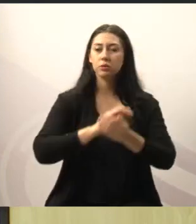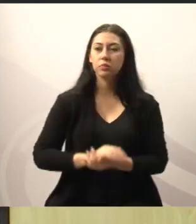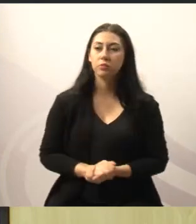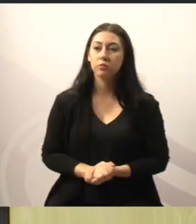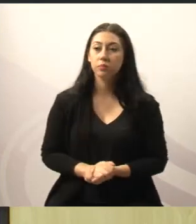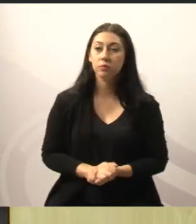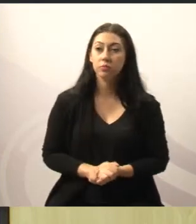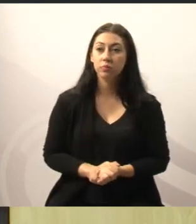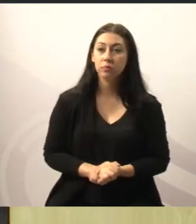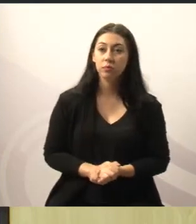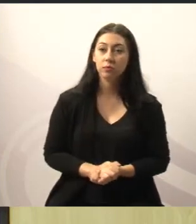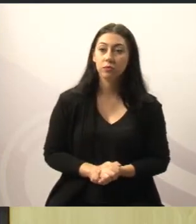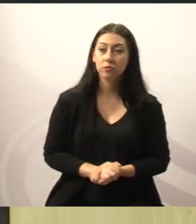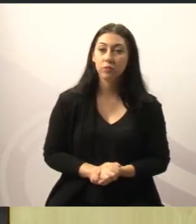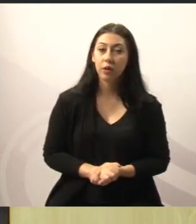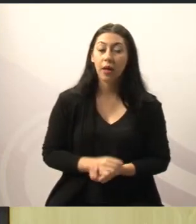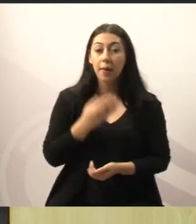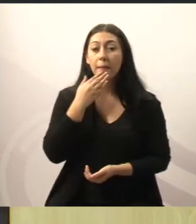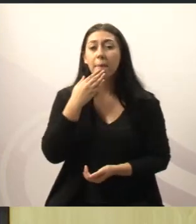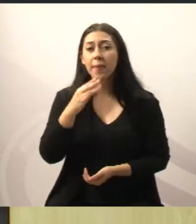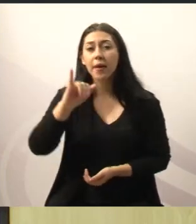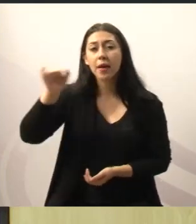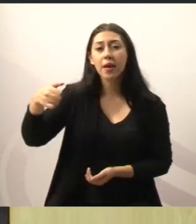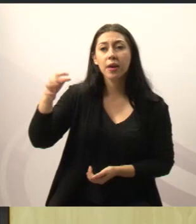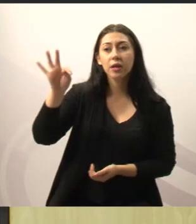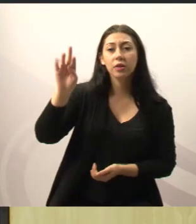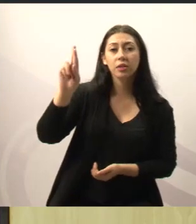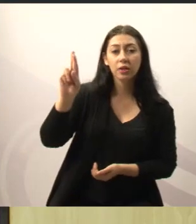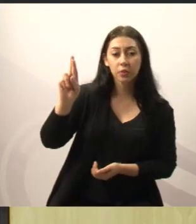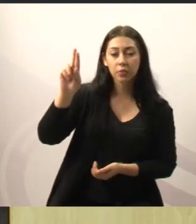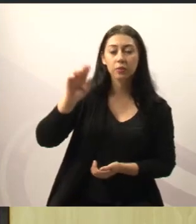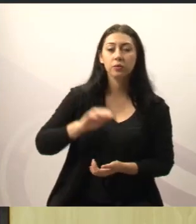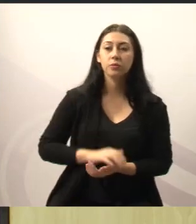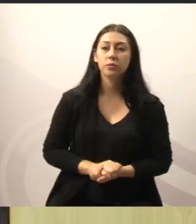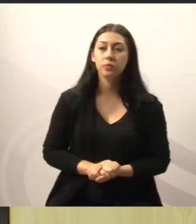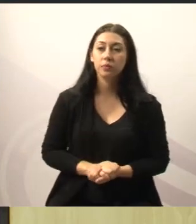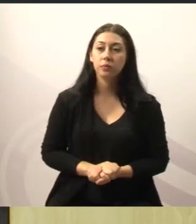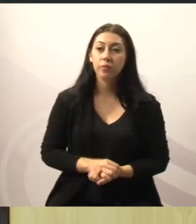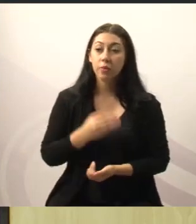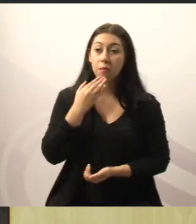regimentais, seja oficiada a JTU Jacareí Transporte Urbano Limitada,